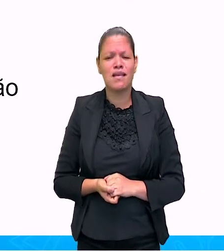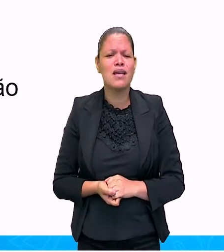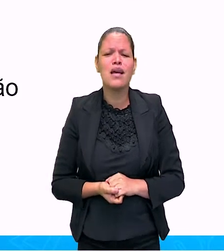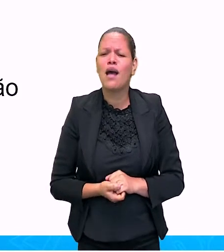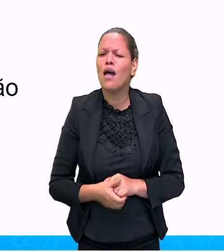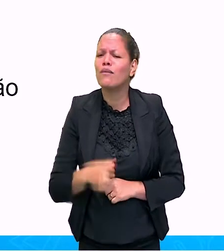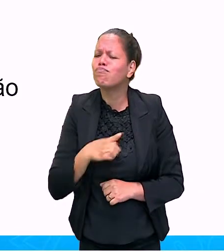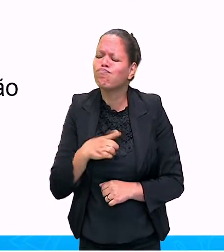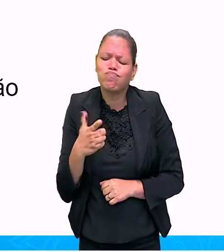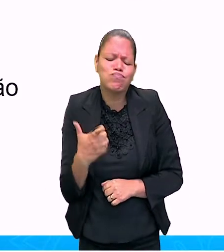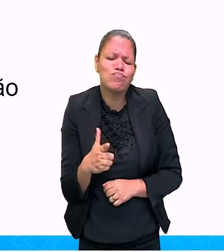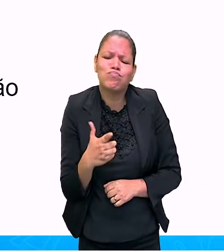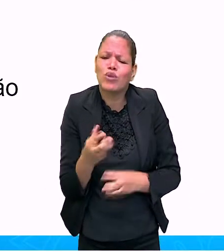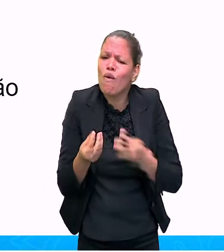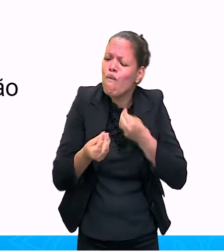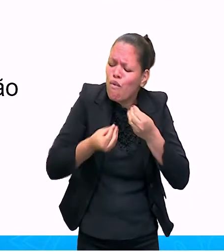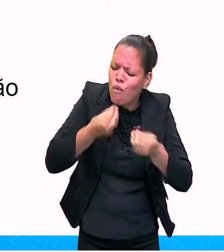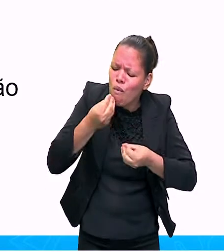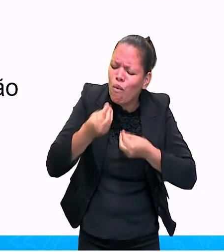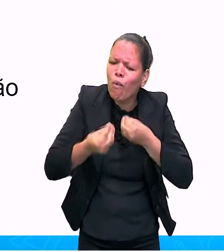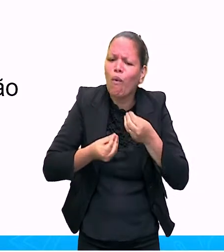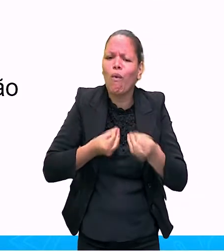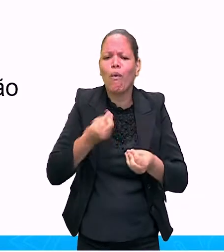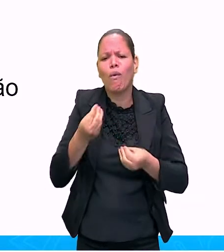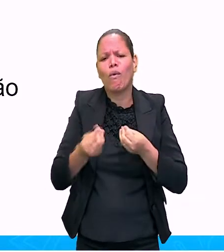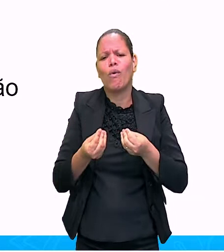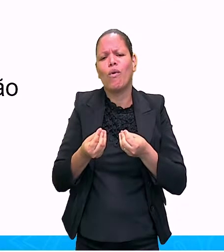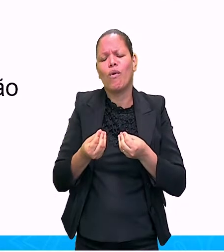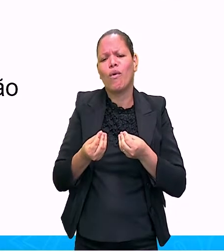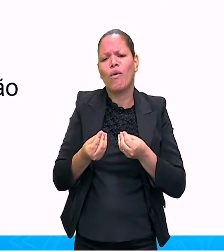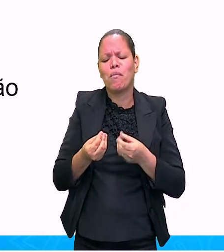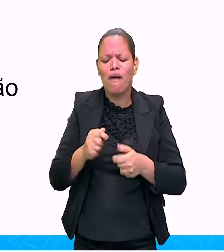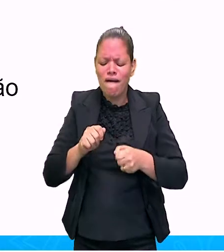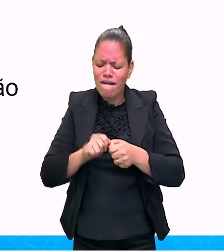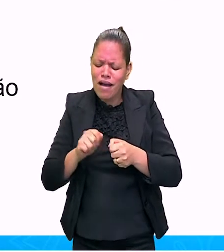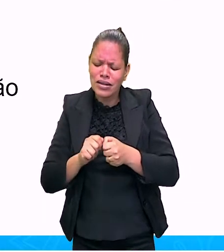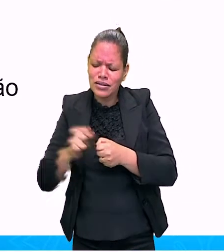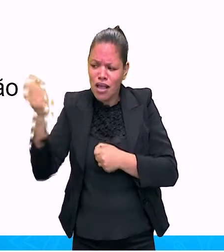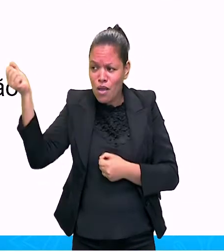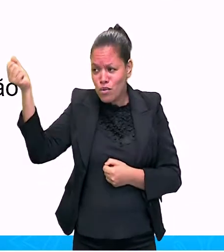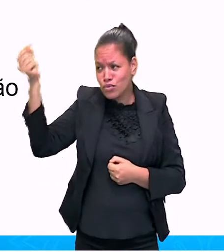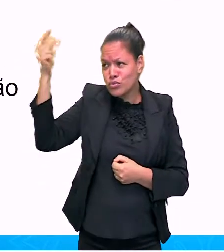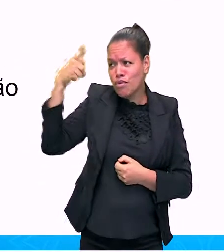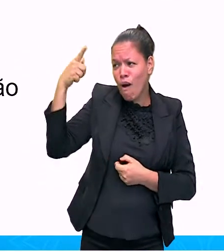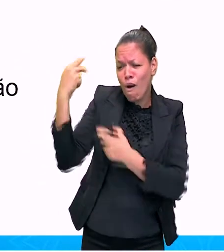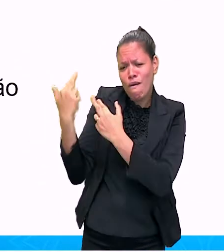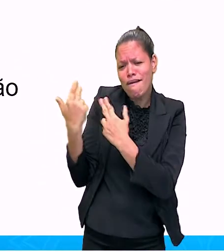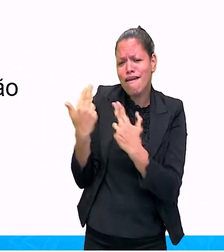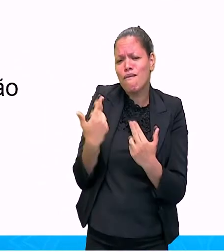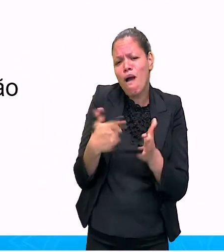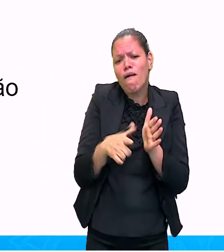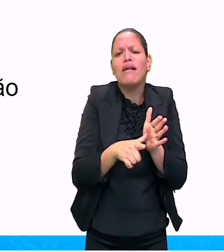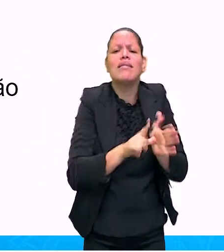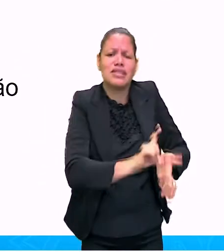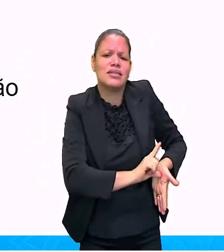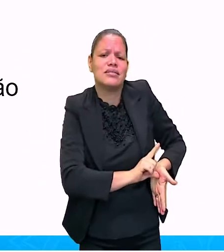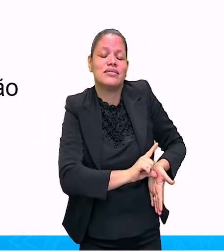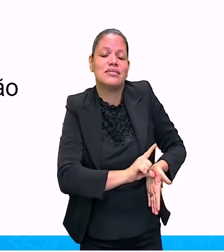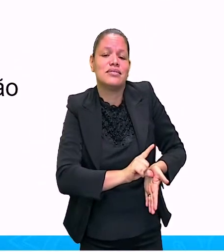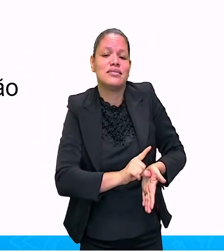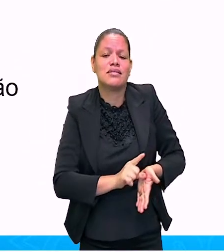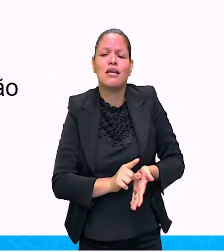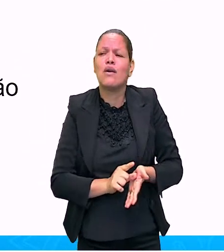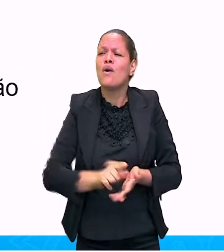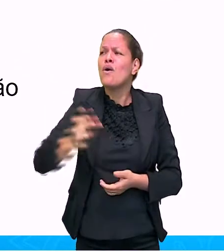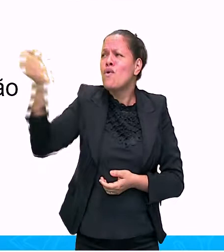possível consertar o sol para que funcionasse como antes. O sol caminhava para o